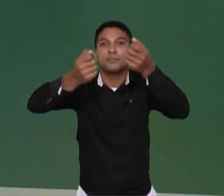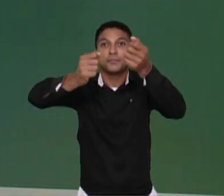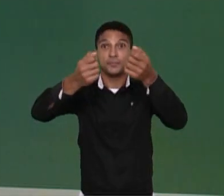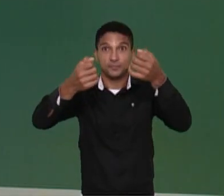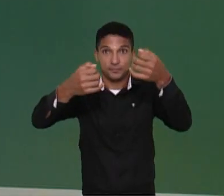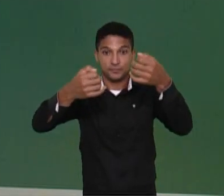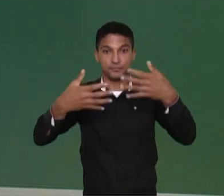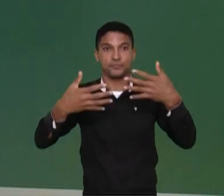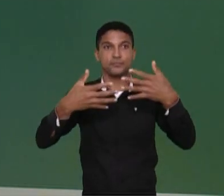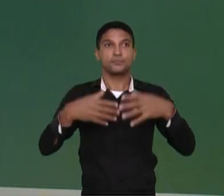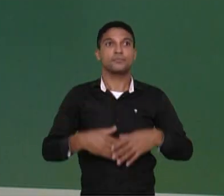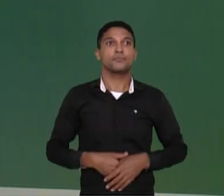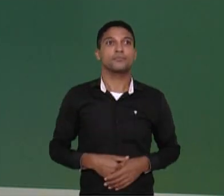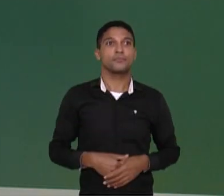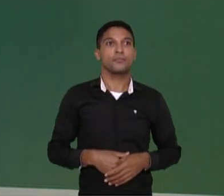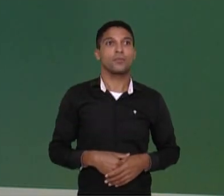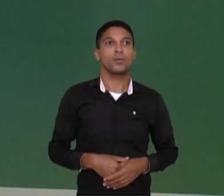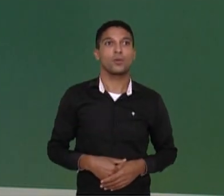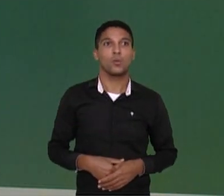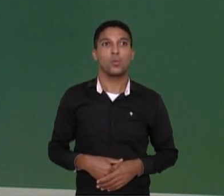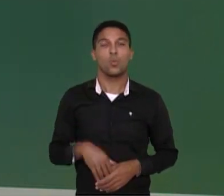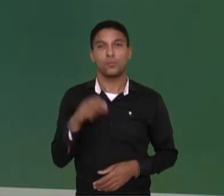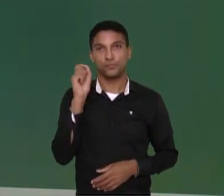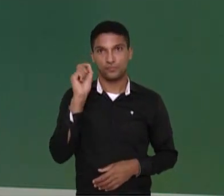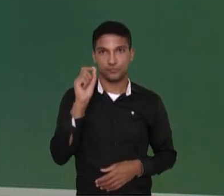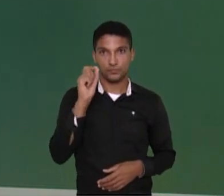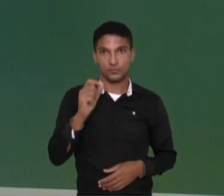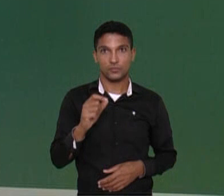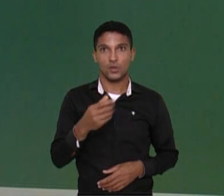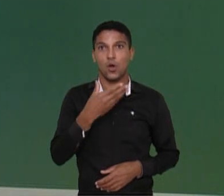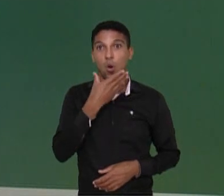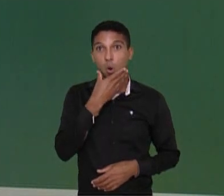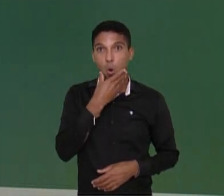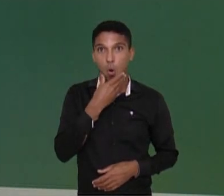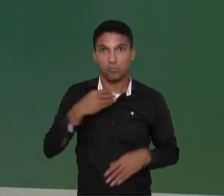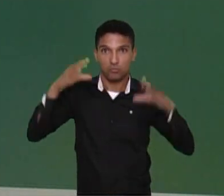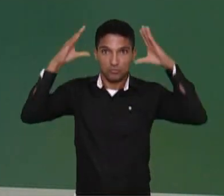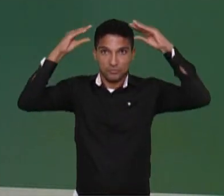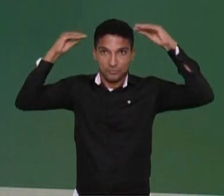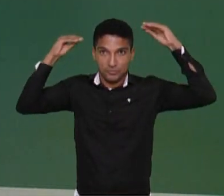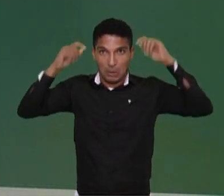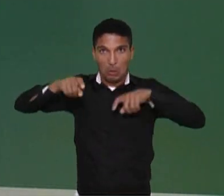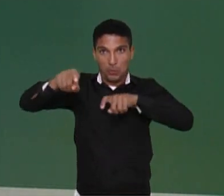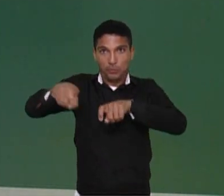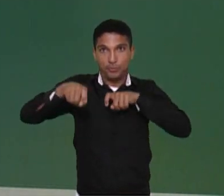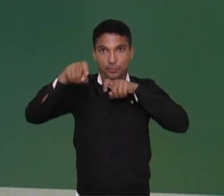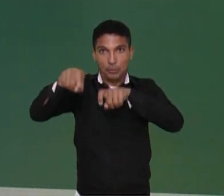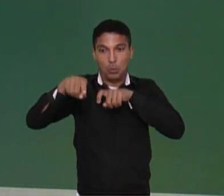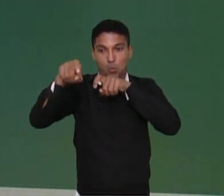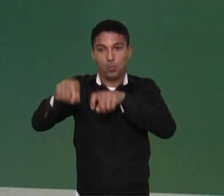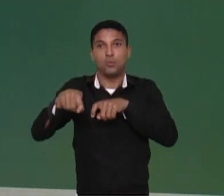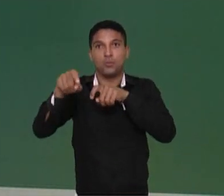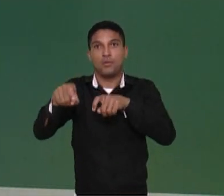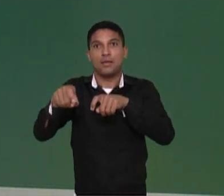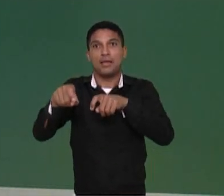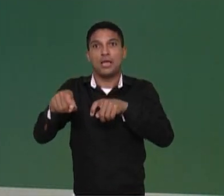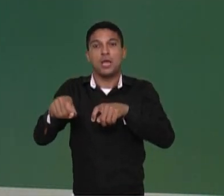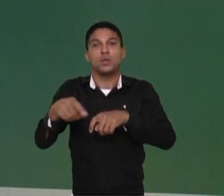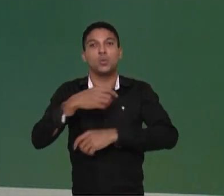referência. Um agricultor esperava receber cerca de 100 mil reais pela venda de sua safra.